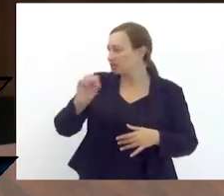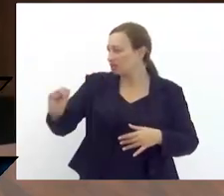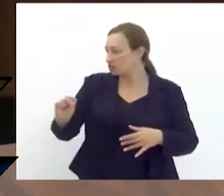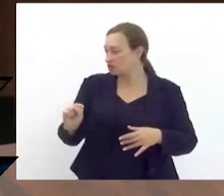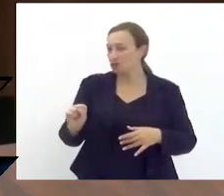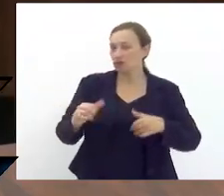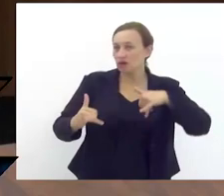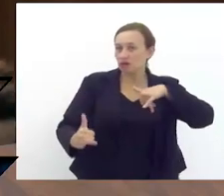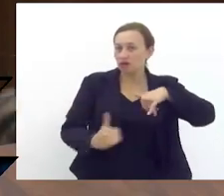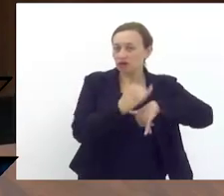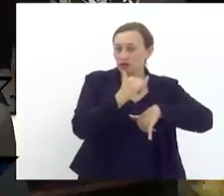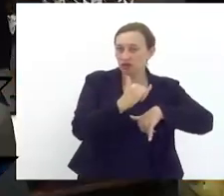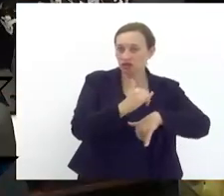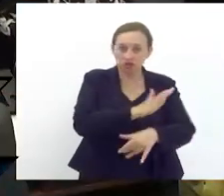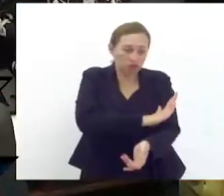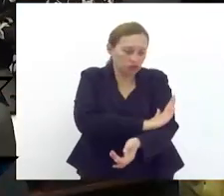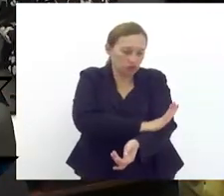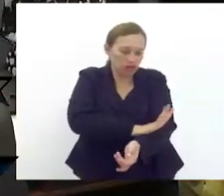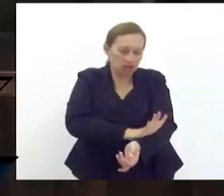obrigado presidente